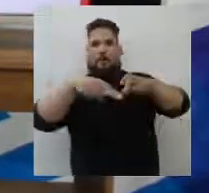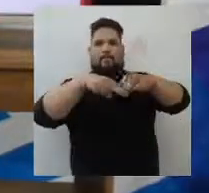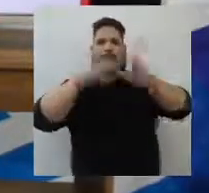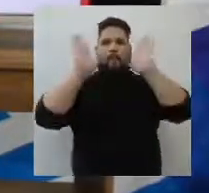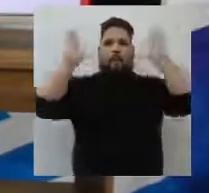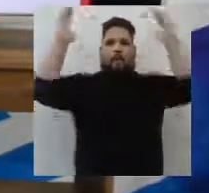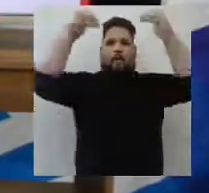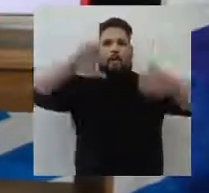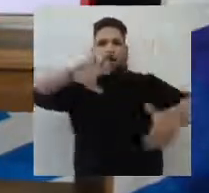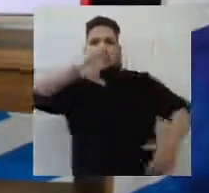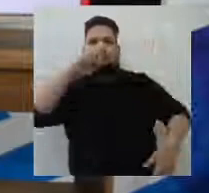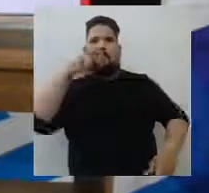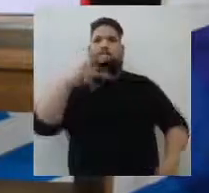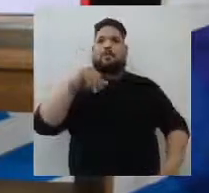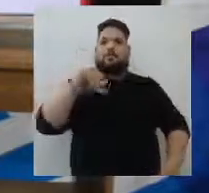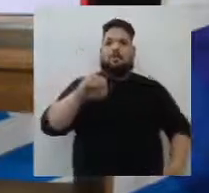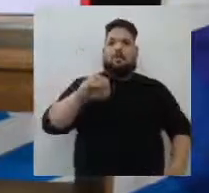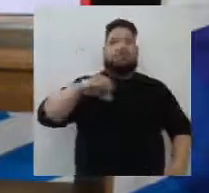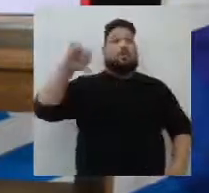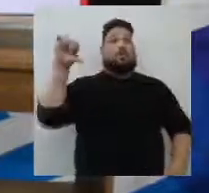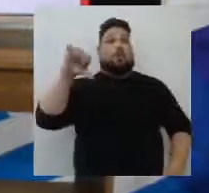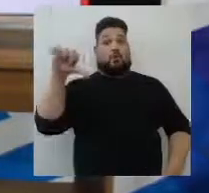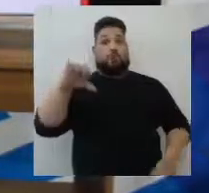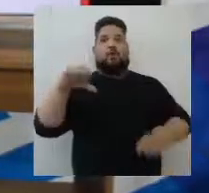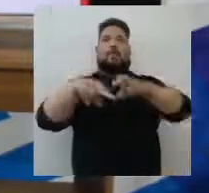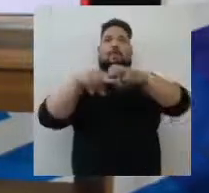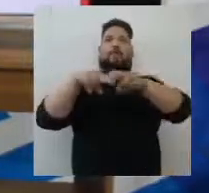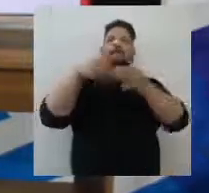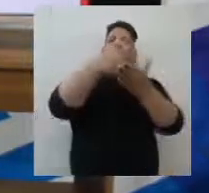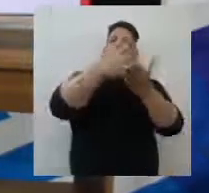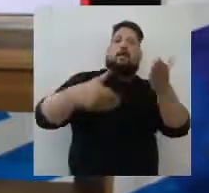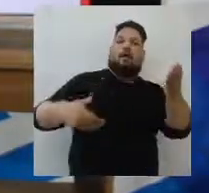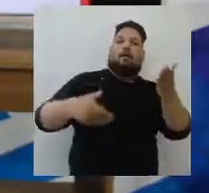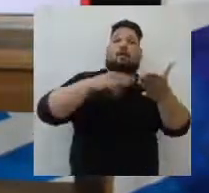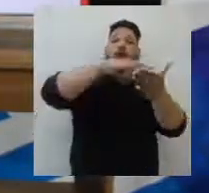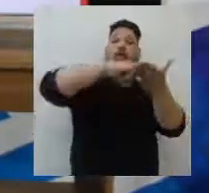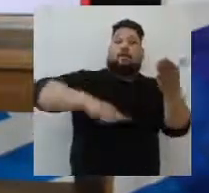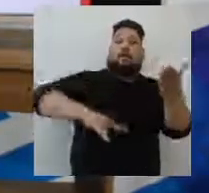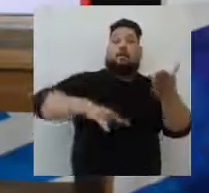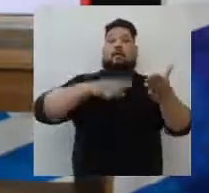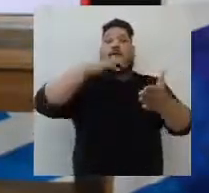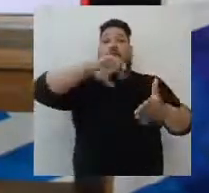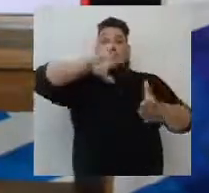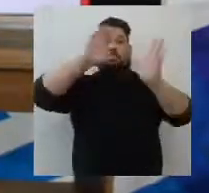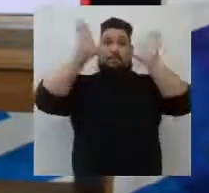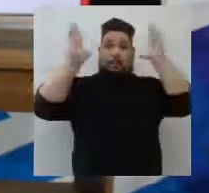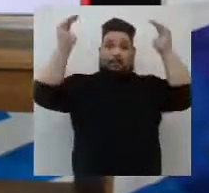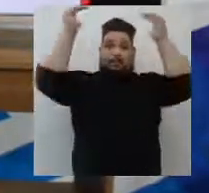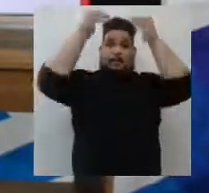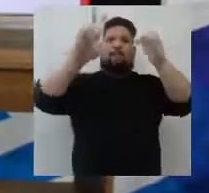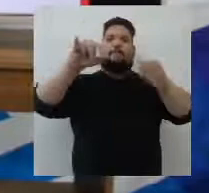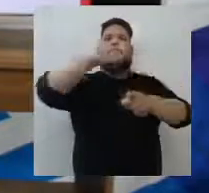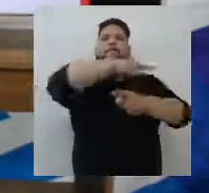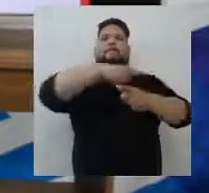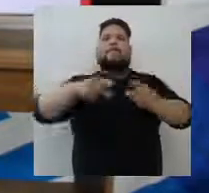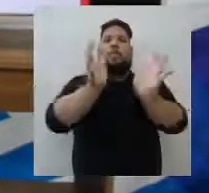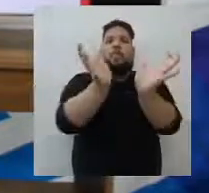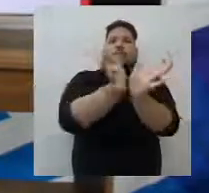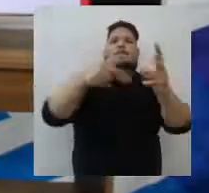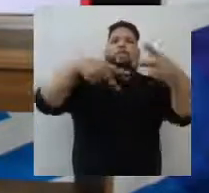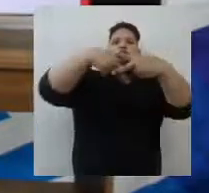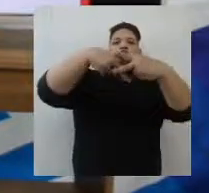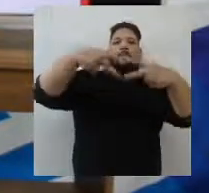e de uma bula, de um documento papal, ela vai proibir a participação dos